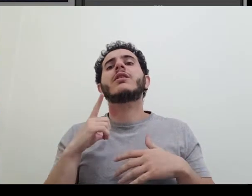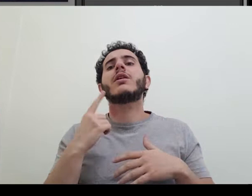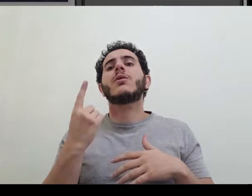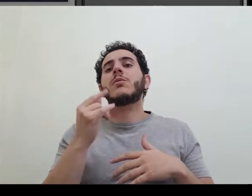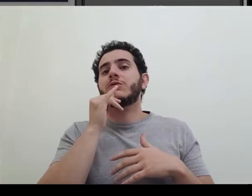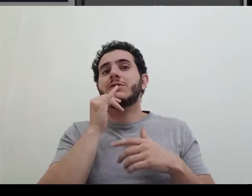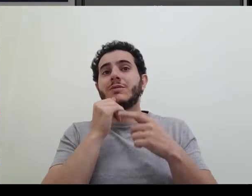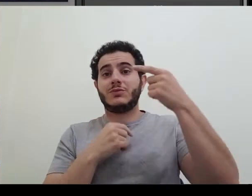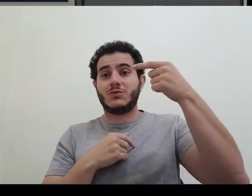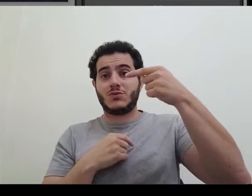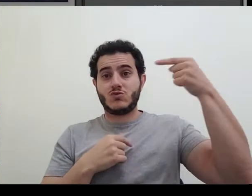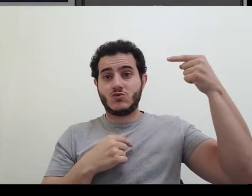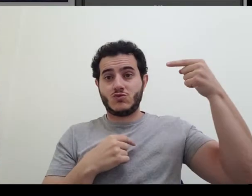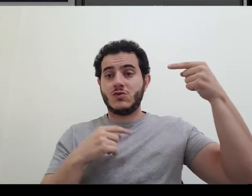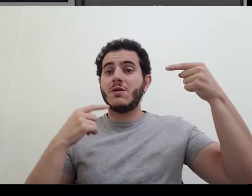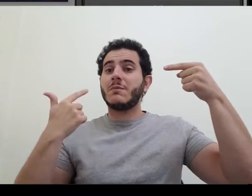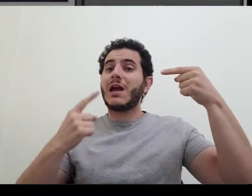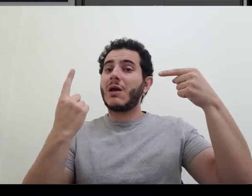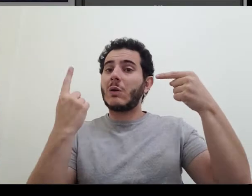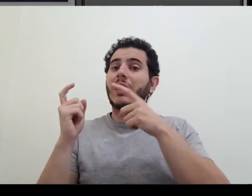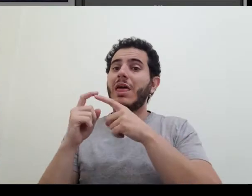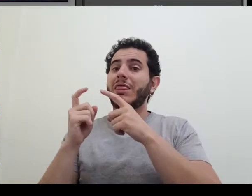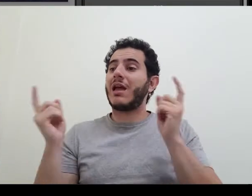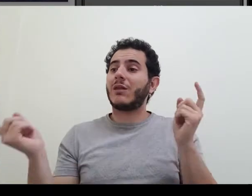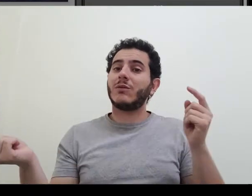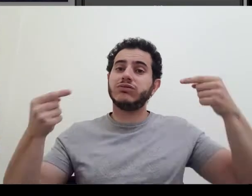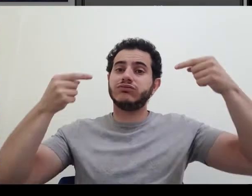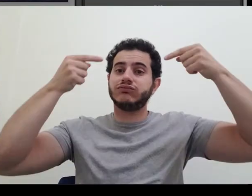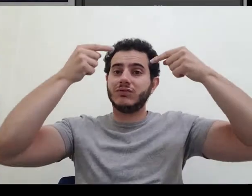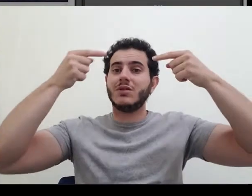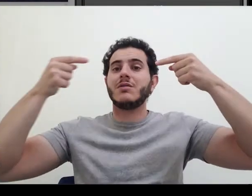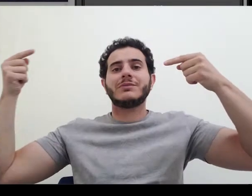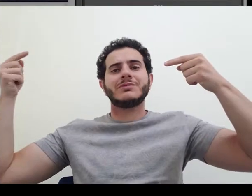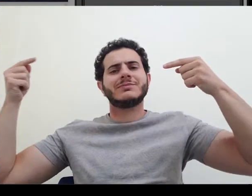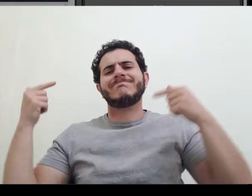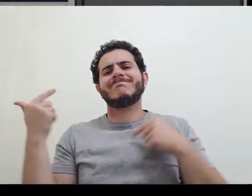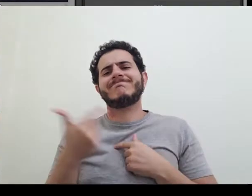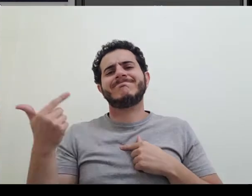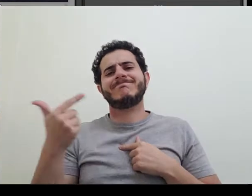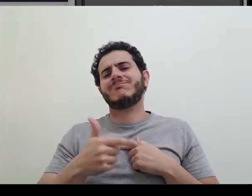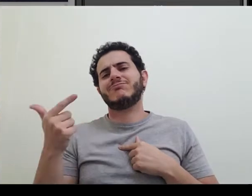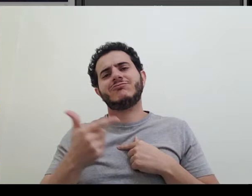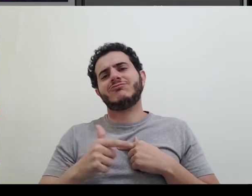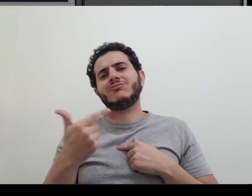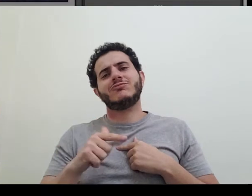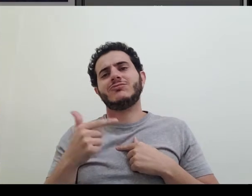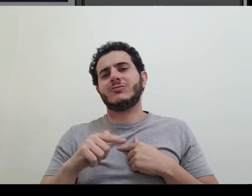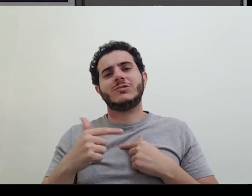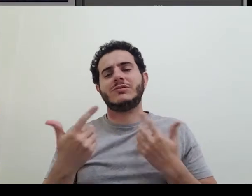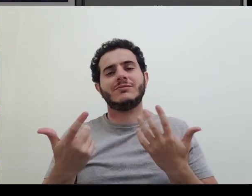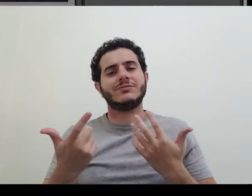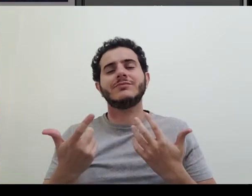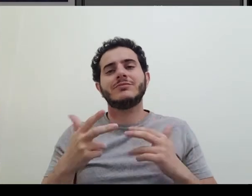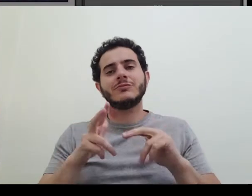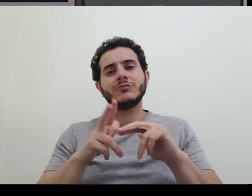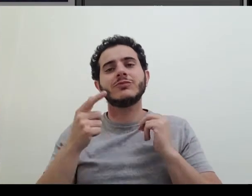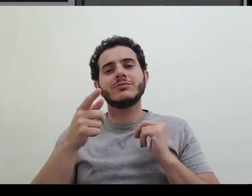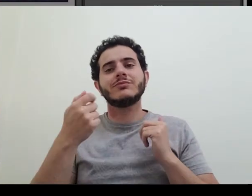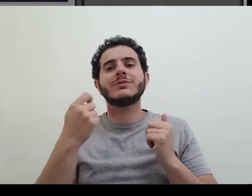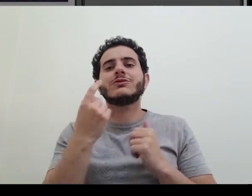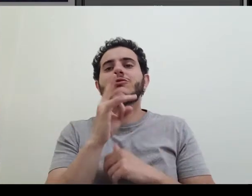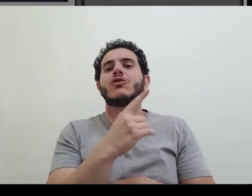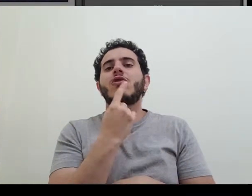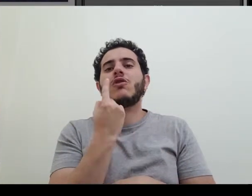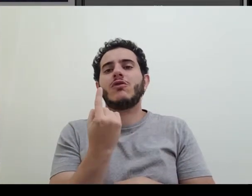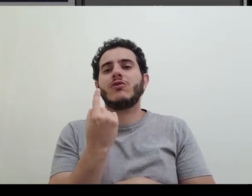e passar o texto para outro arquivo. Aqui a gente não consegue tirar uma foto de um catálogo e passar para o outro catálogo com os dois catálogos abertos ao mesmo tempo,